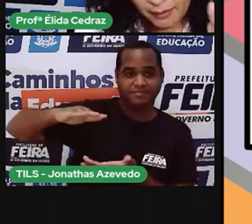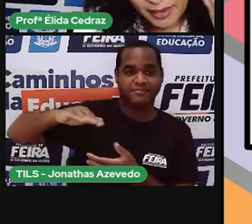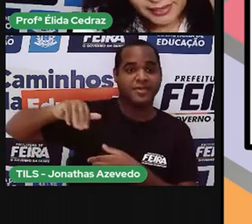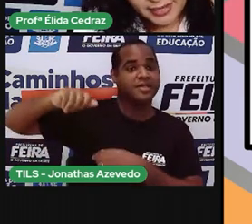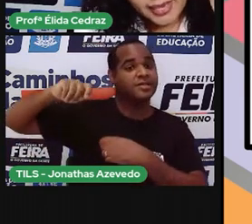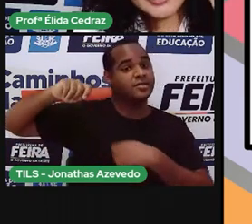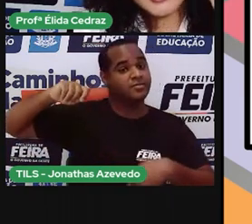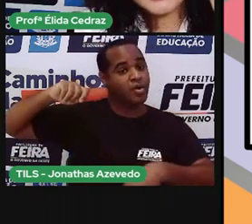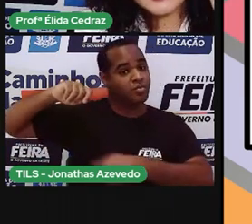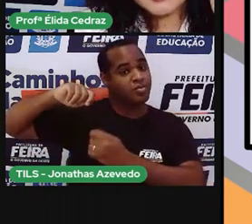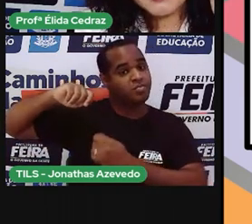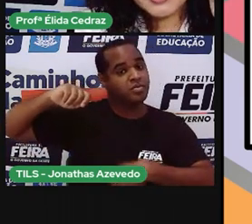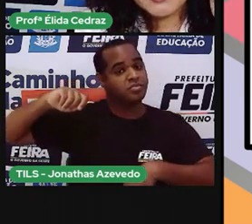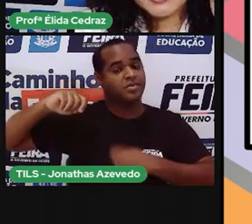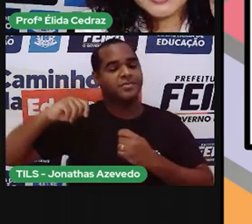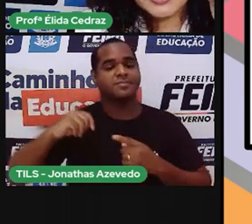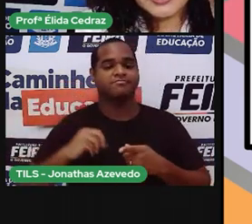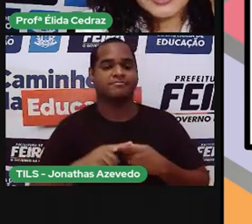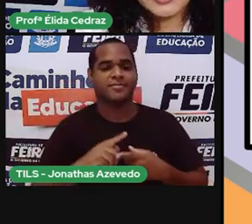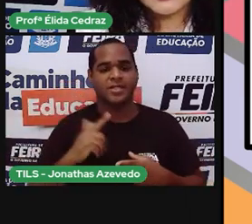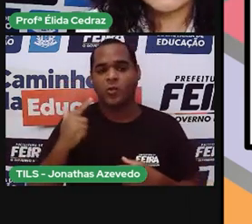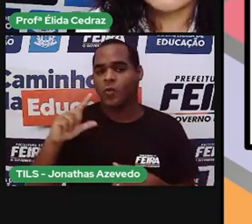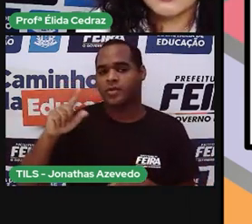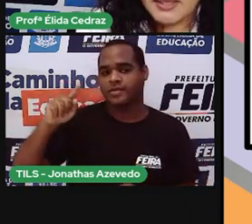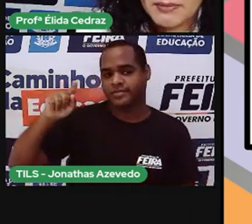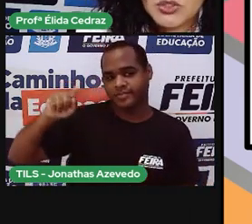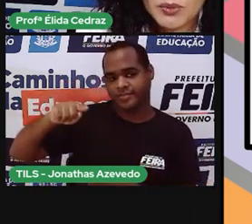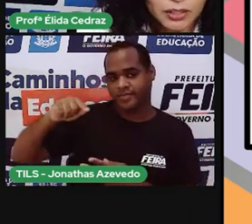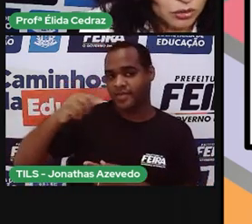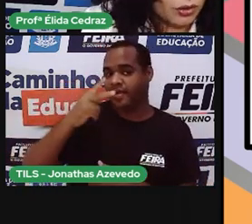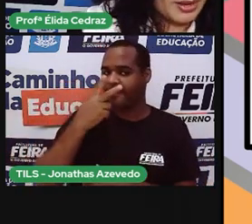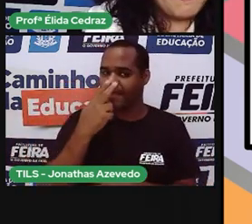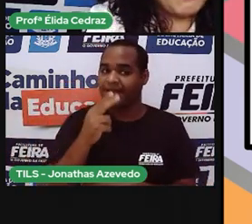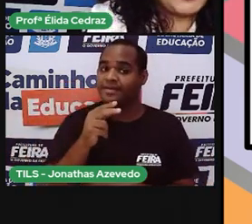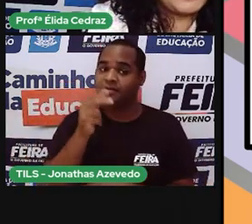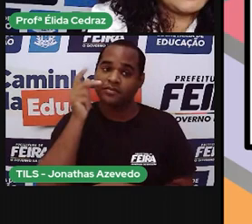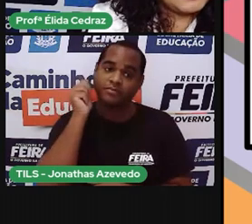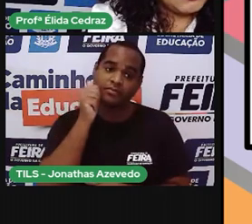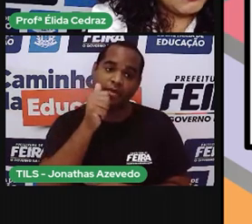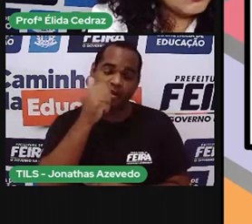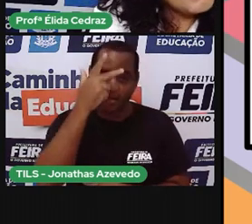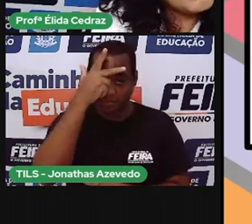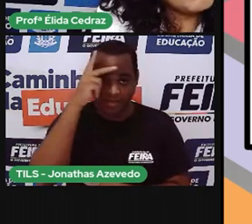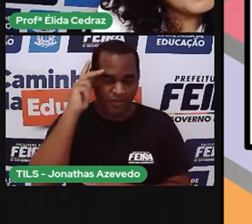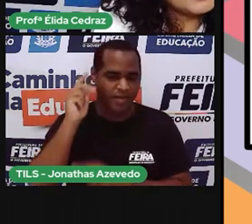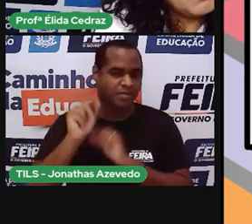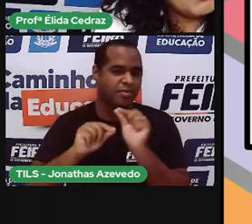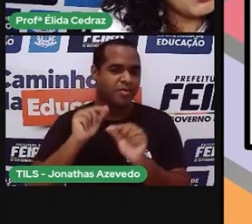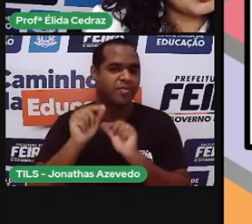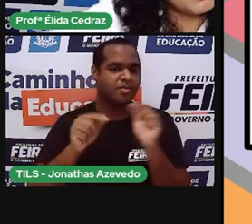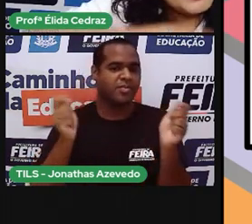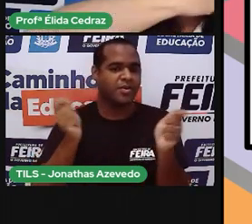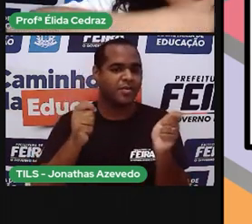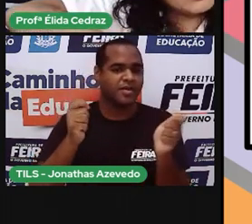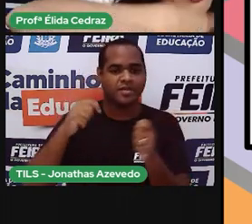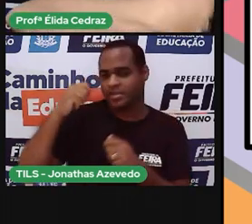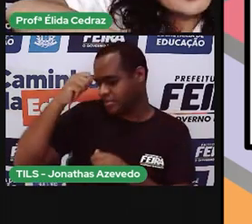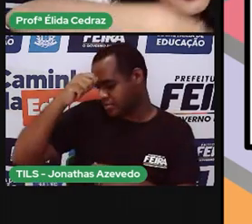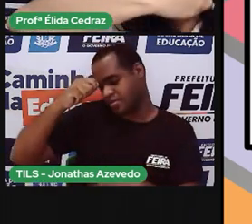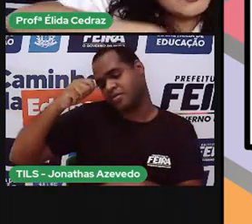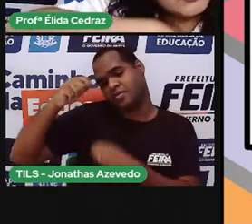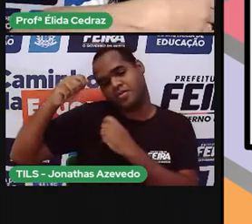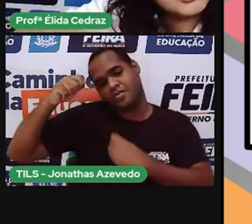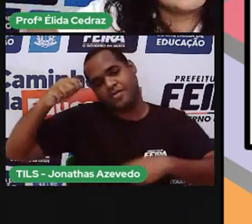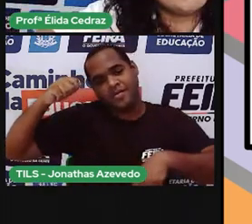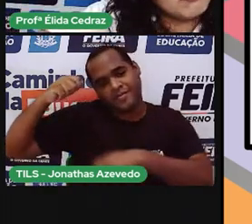A rabetinha é desse tamanho assim que a pessoa que toca apoia aqui no logo virado para o rosto e